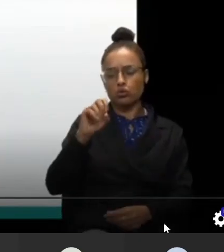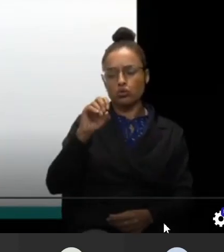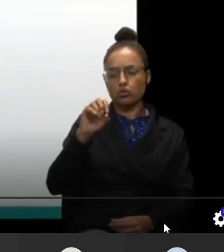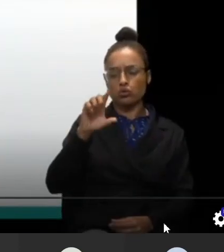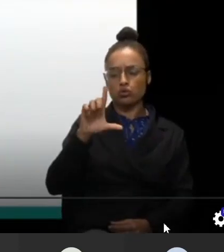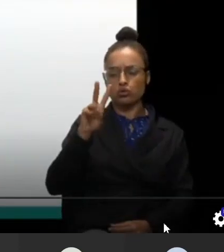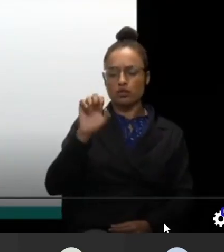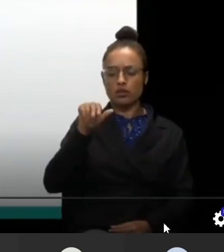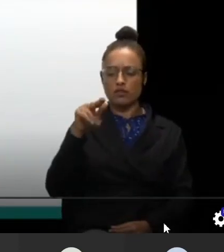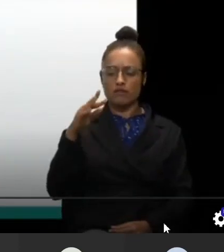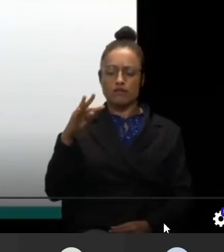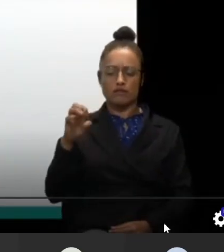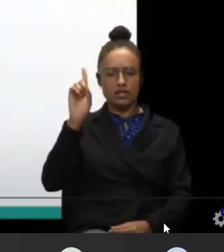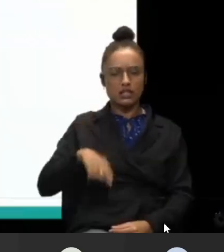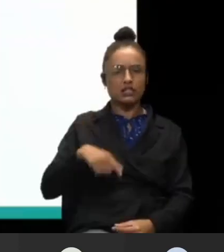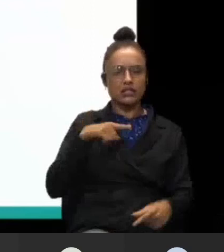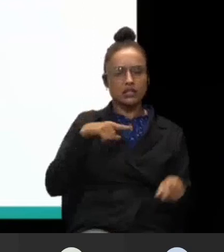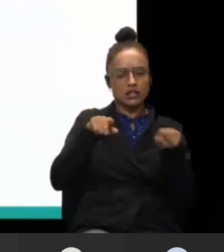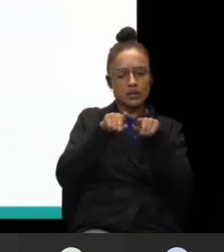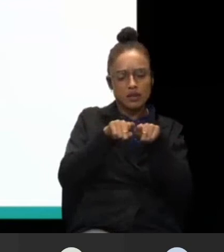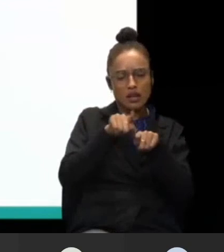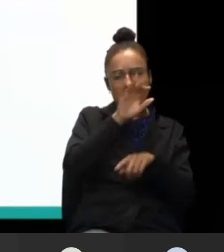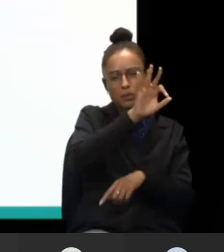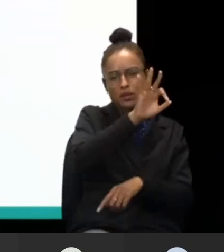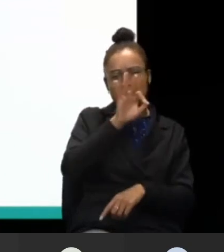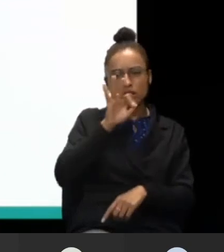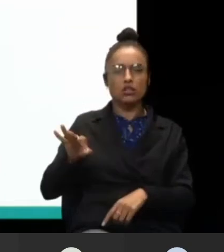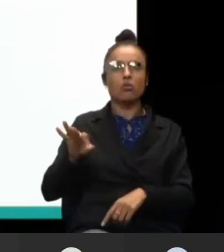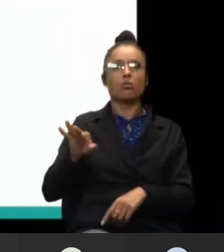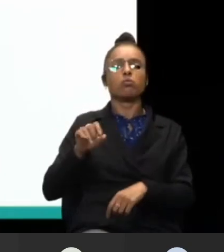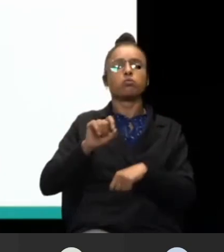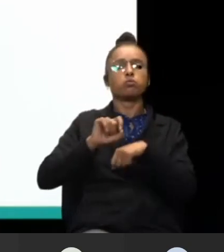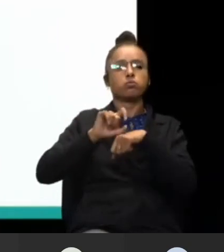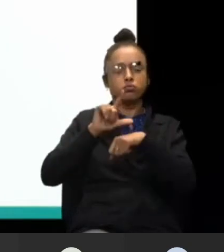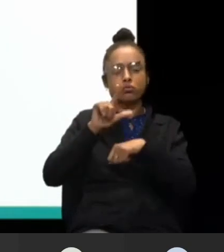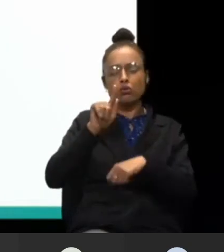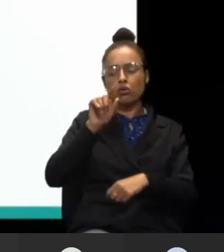depois pesar e determinar a porcentagem de gordura,